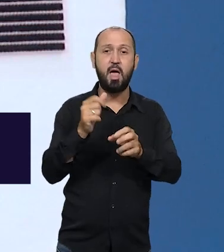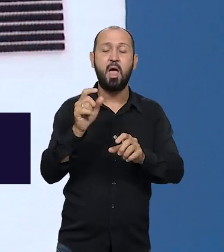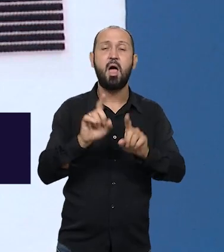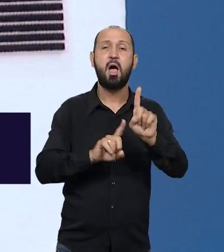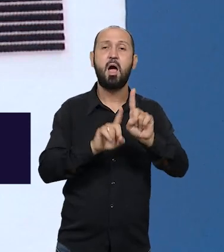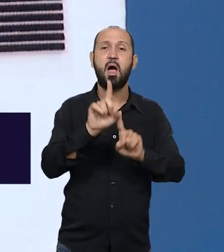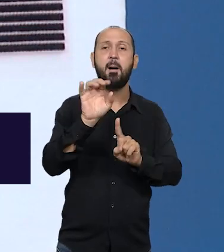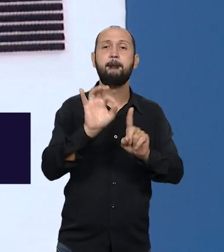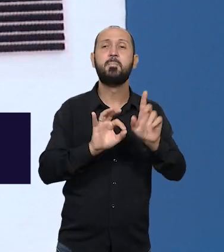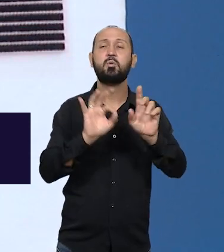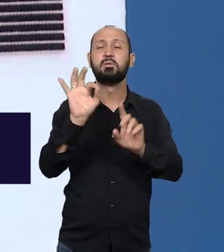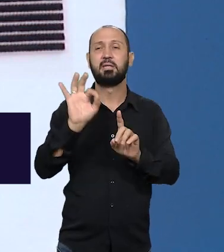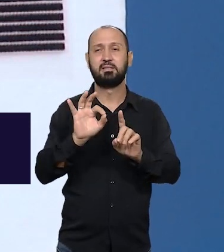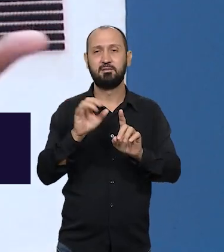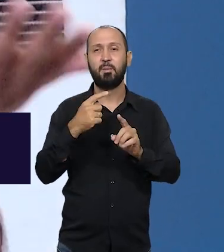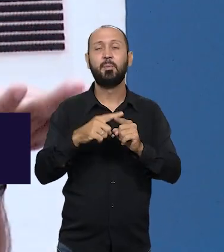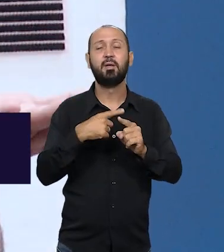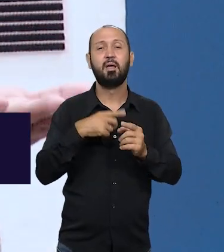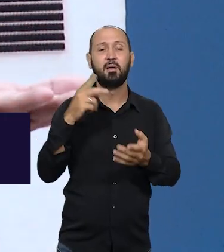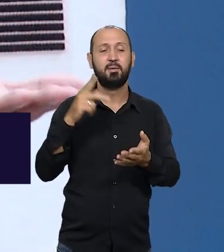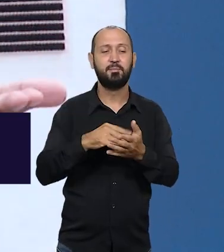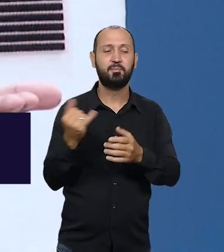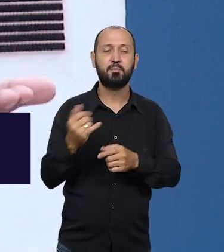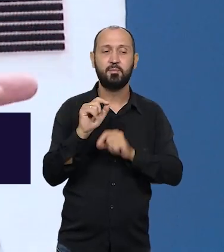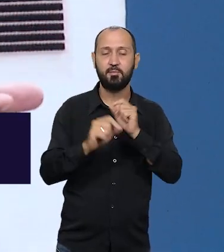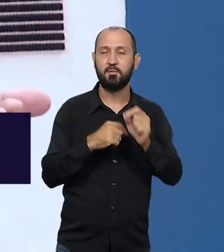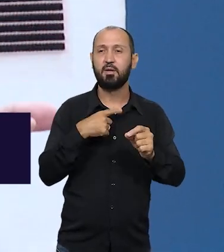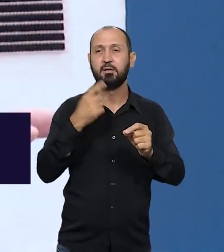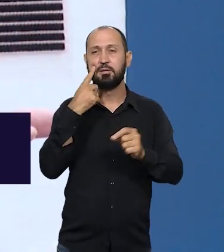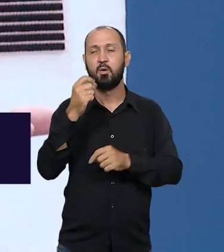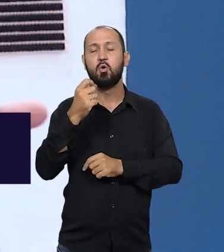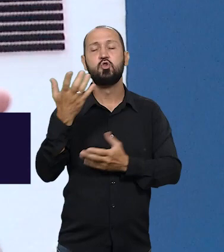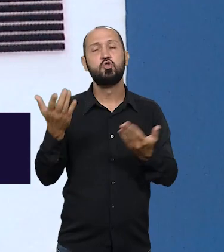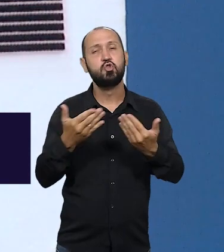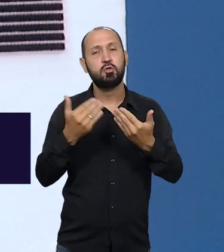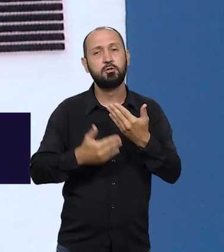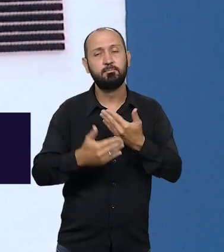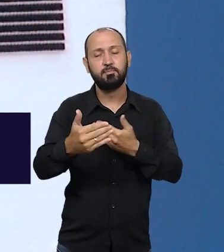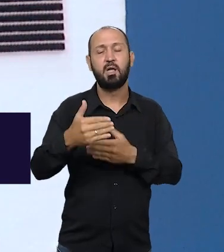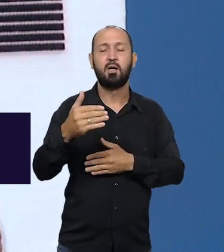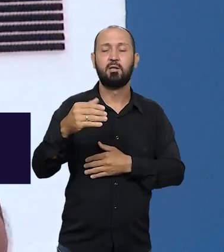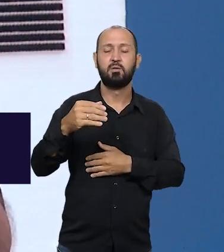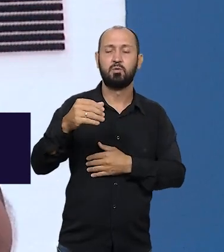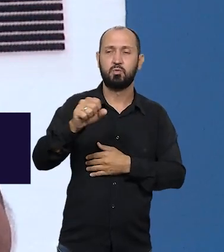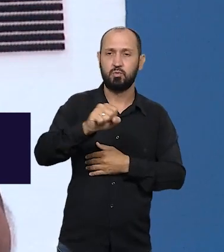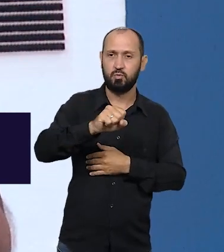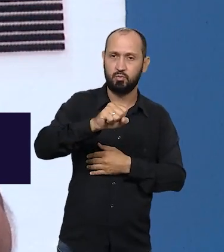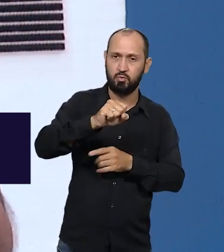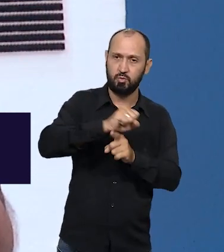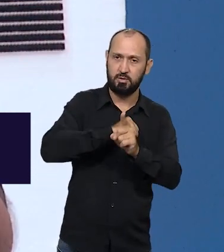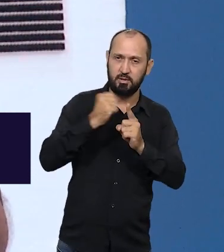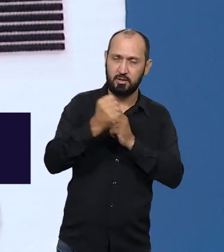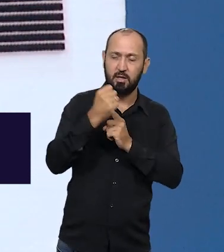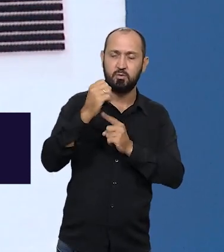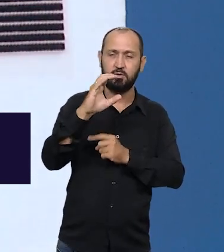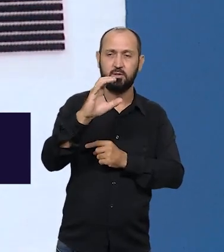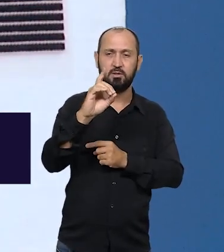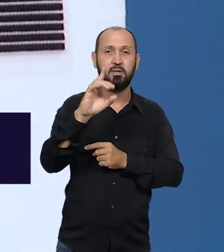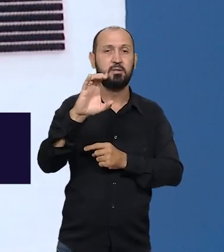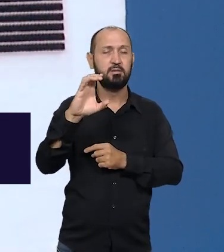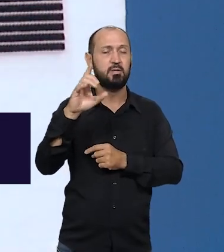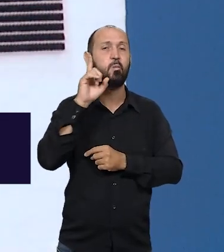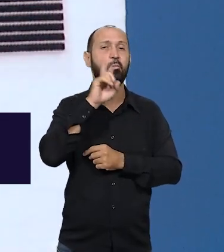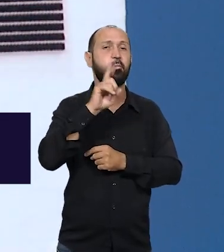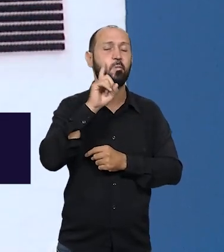relevância, a prevalência da nossa sociedade, o último estudo que teve agora do CDC americano, fala que a cada